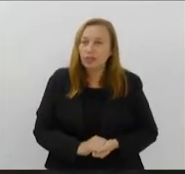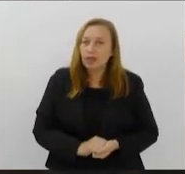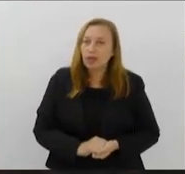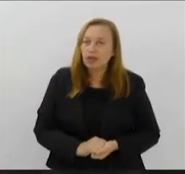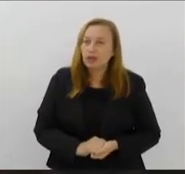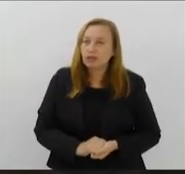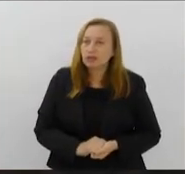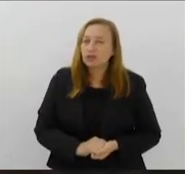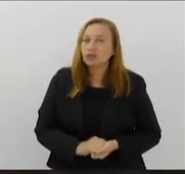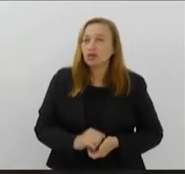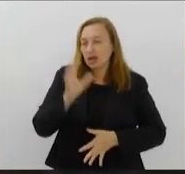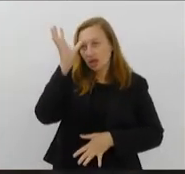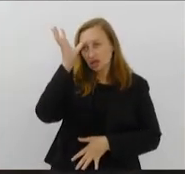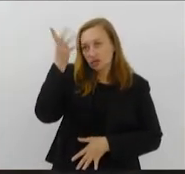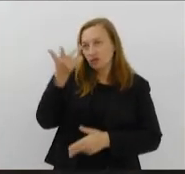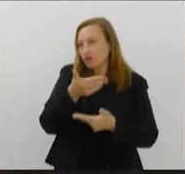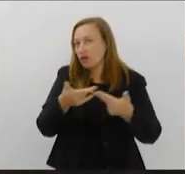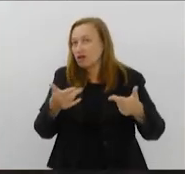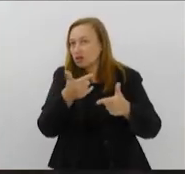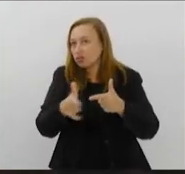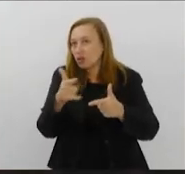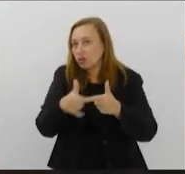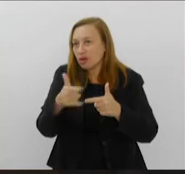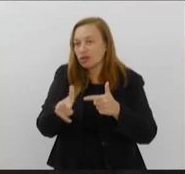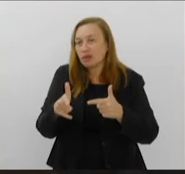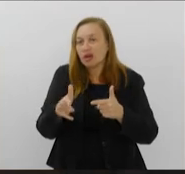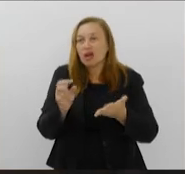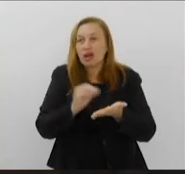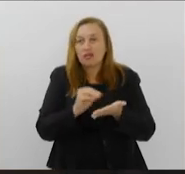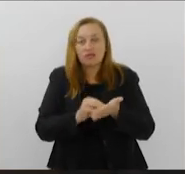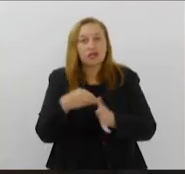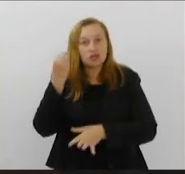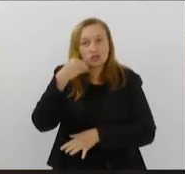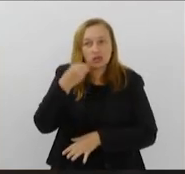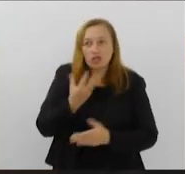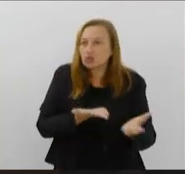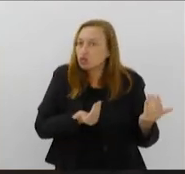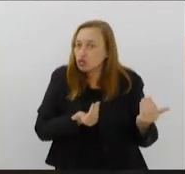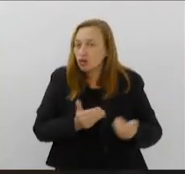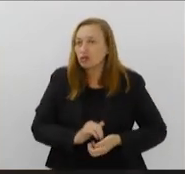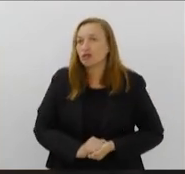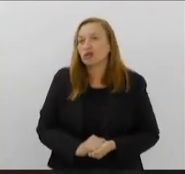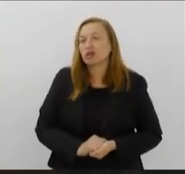que resolve muito do problema da falta de experiência da juventude.